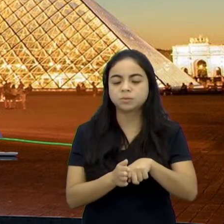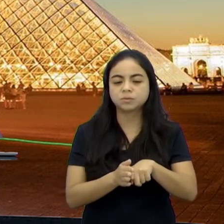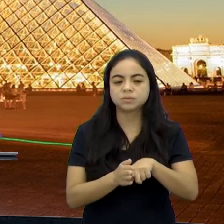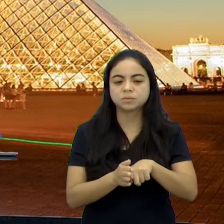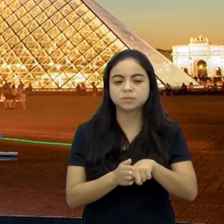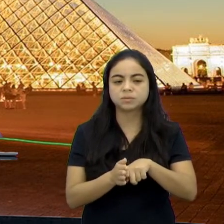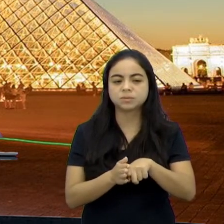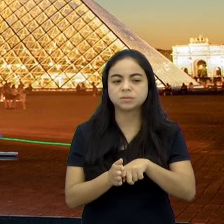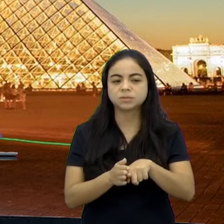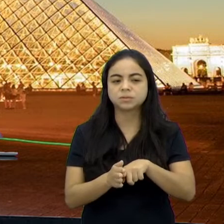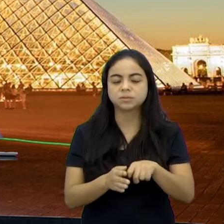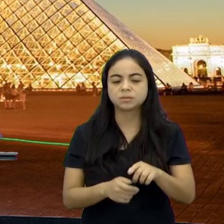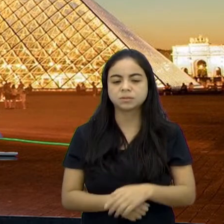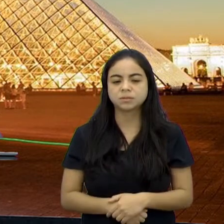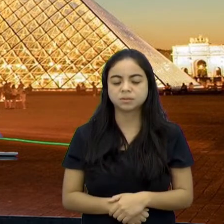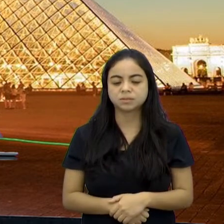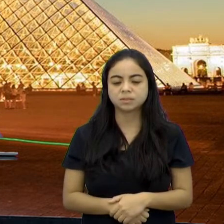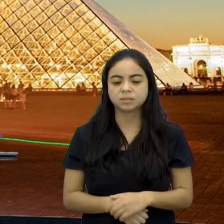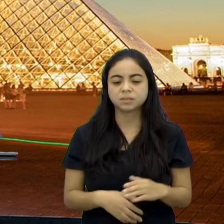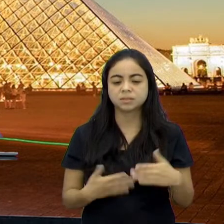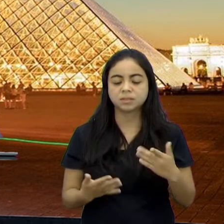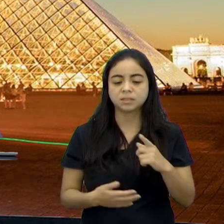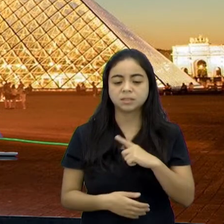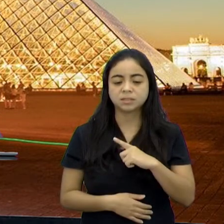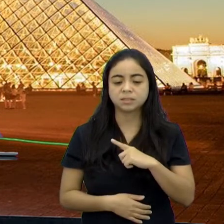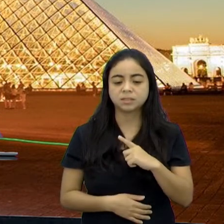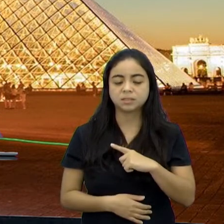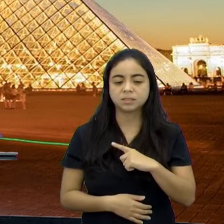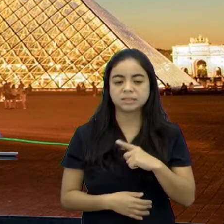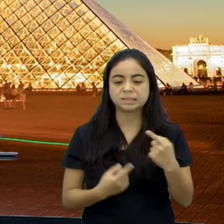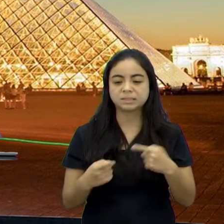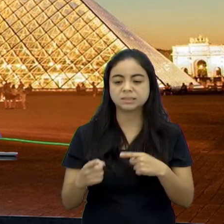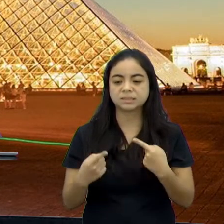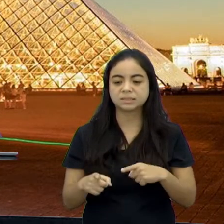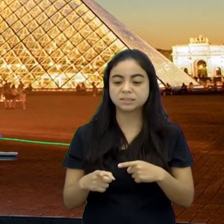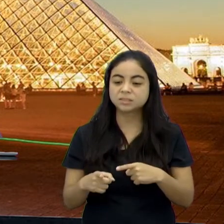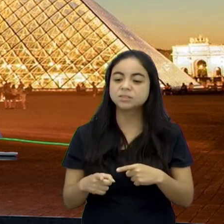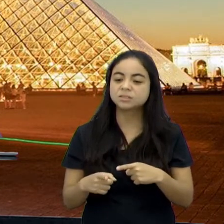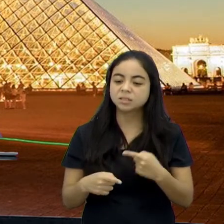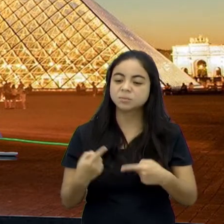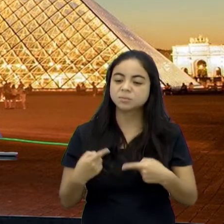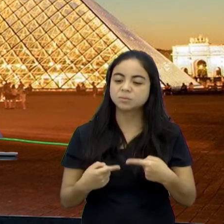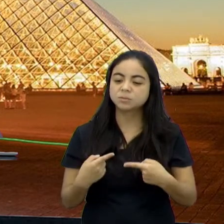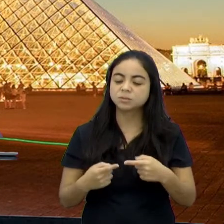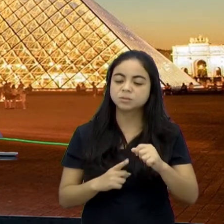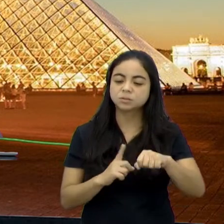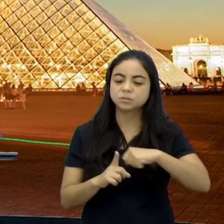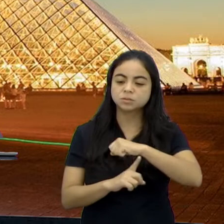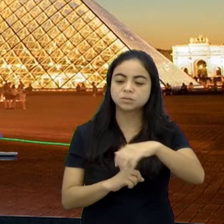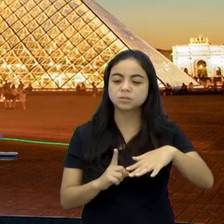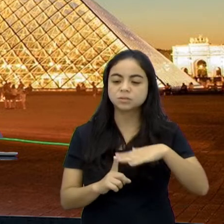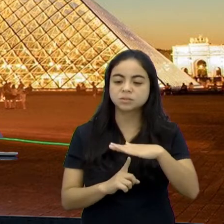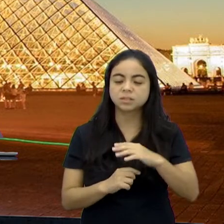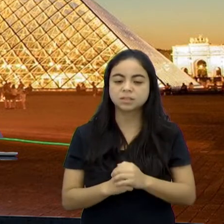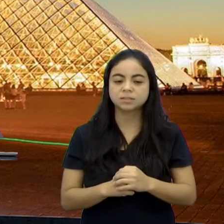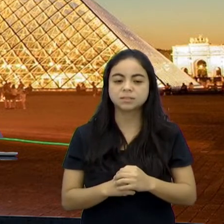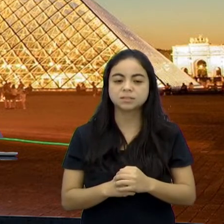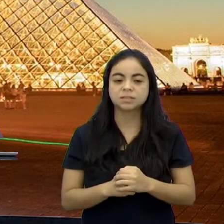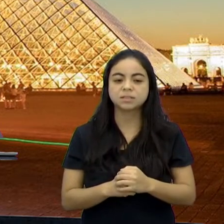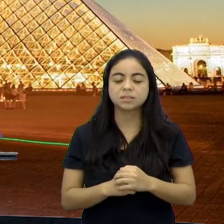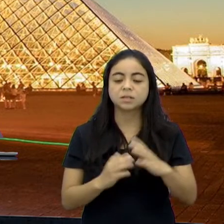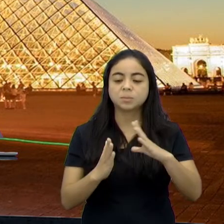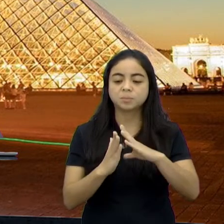sobre esses memes desse período, a gente tem ali críticas políticas, sociais envolvidas, conceitos de beleza,